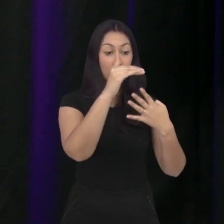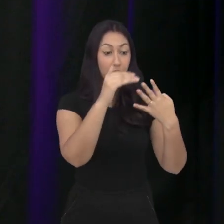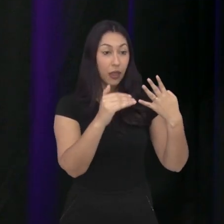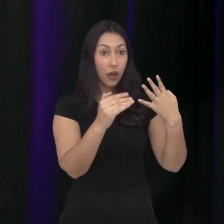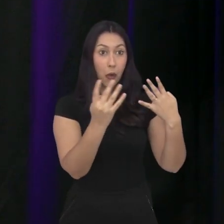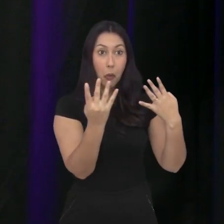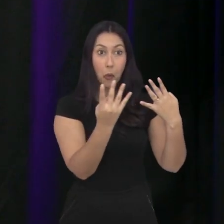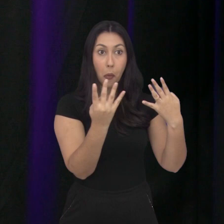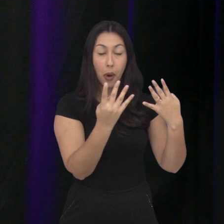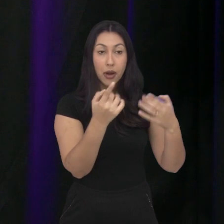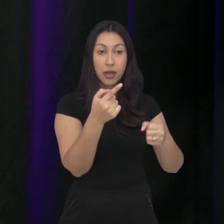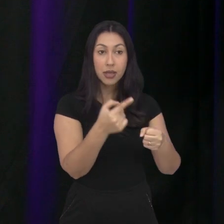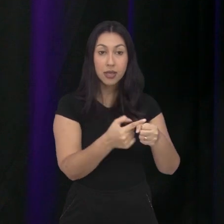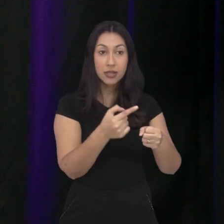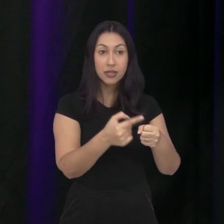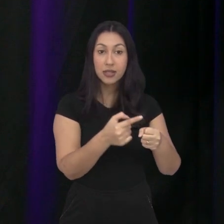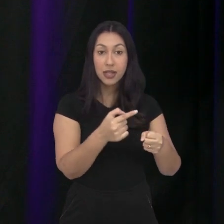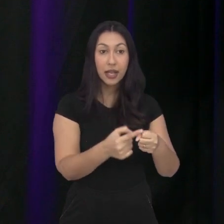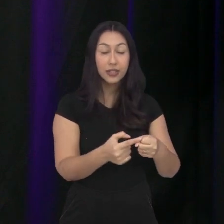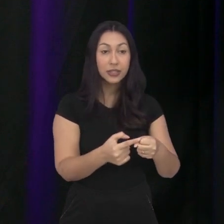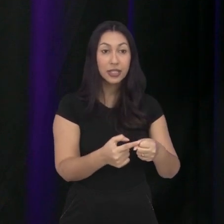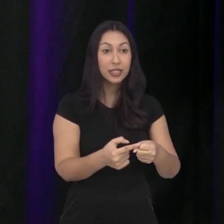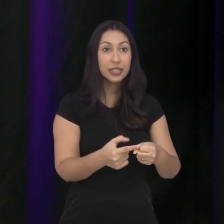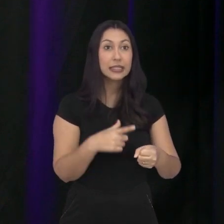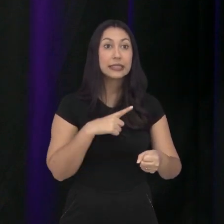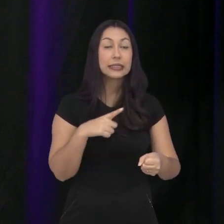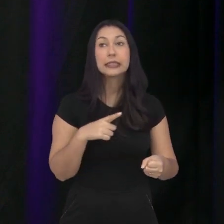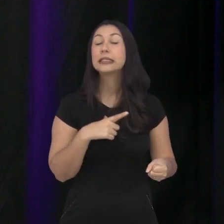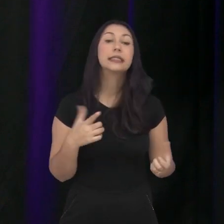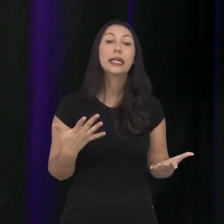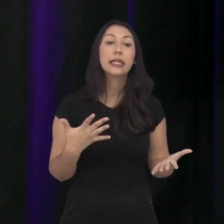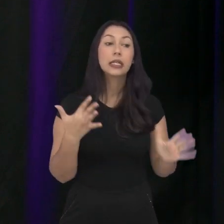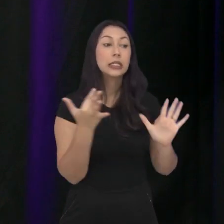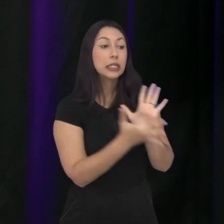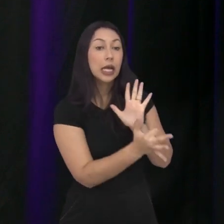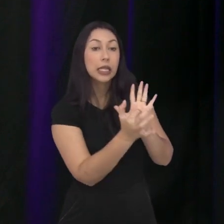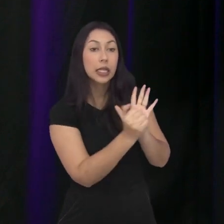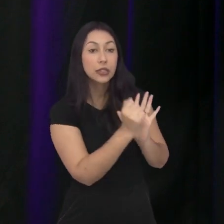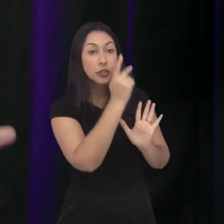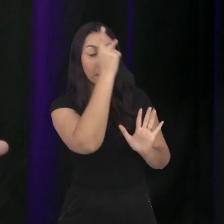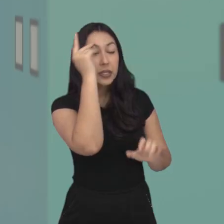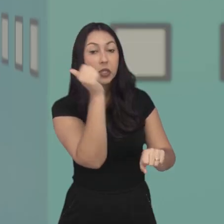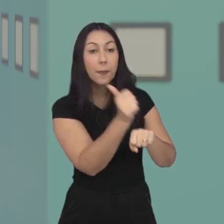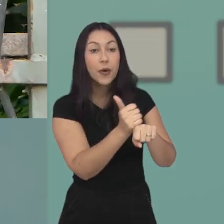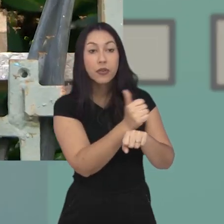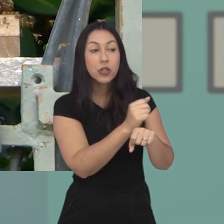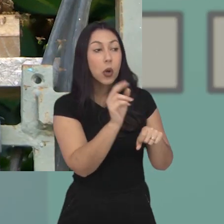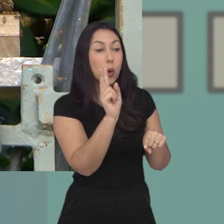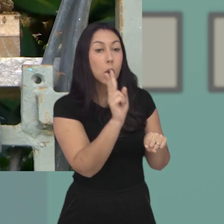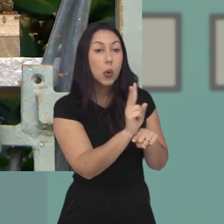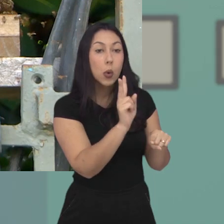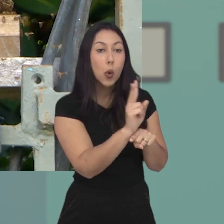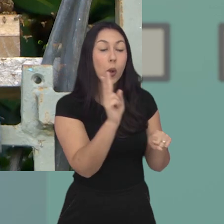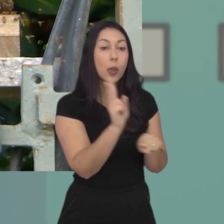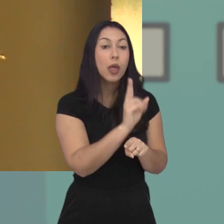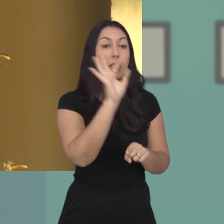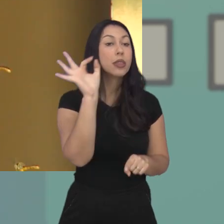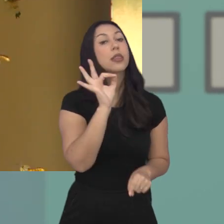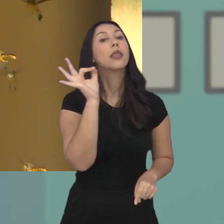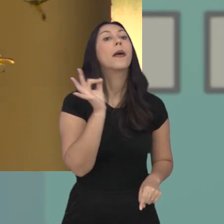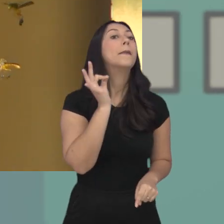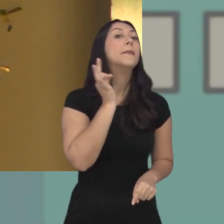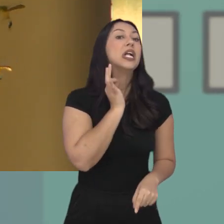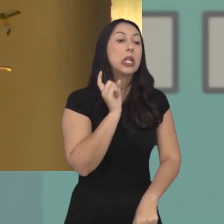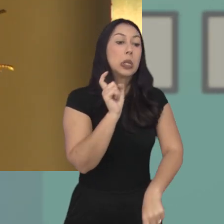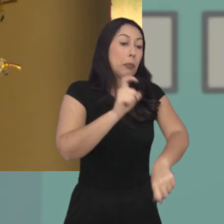4ª cidade com o maior número de criadores, cadastros de criadores de abelhas nativas sem ferrão.